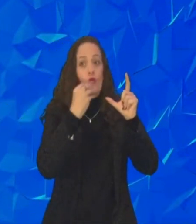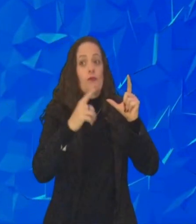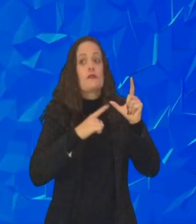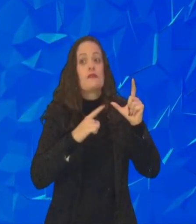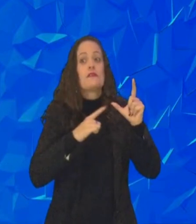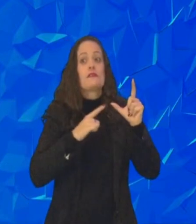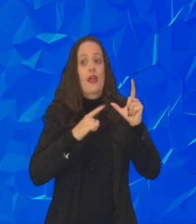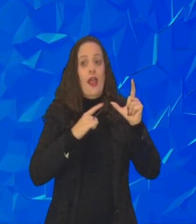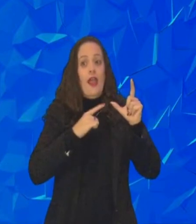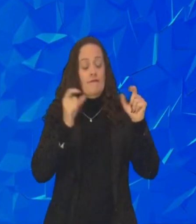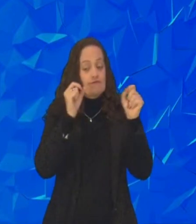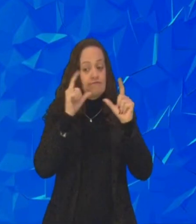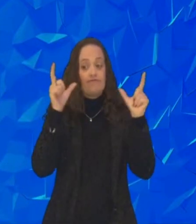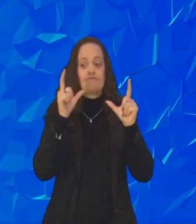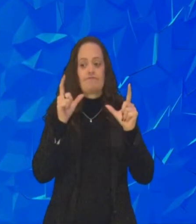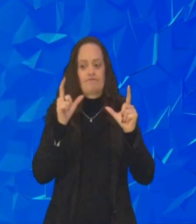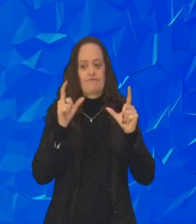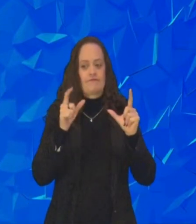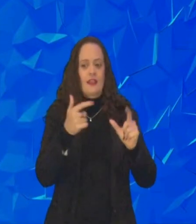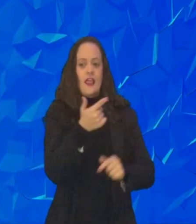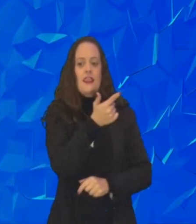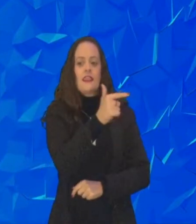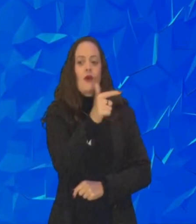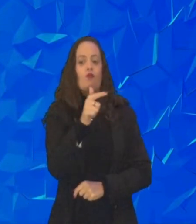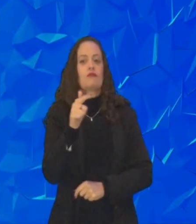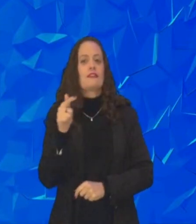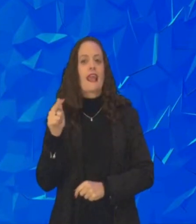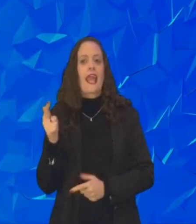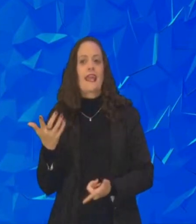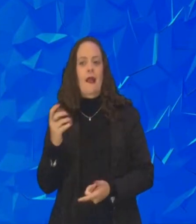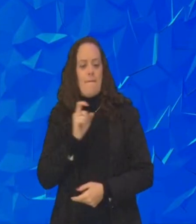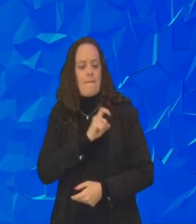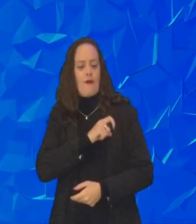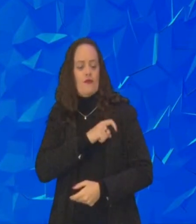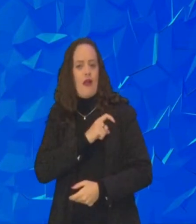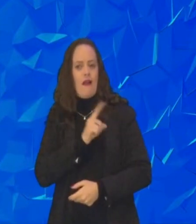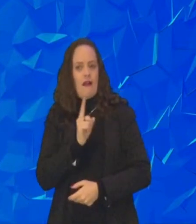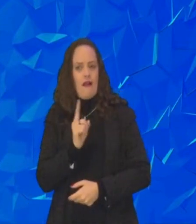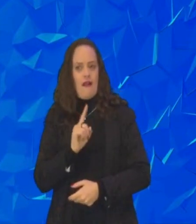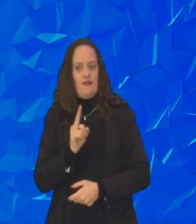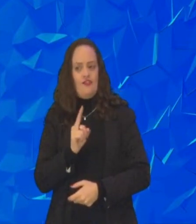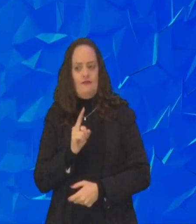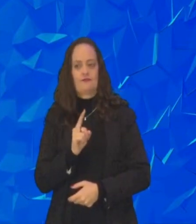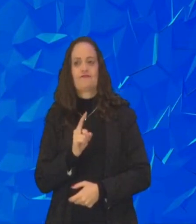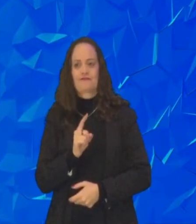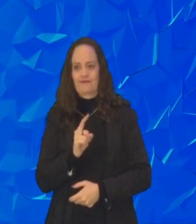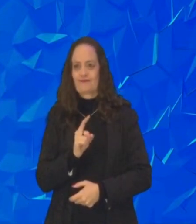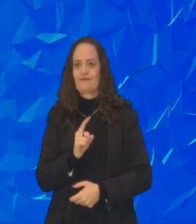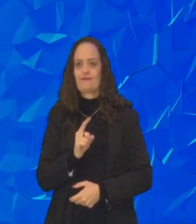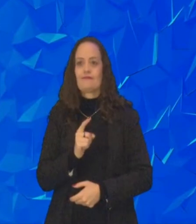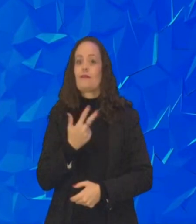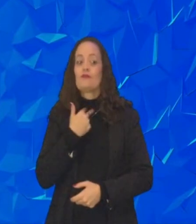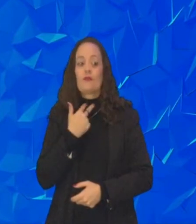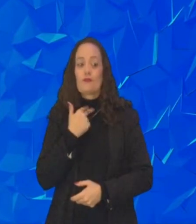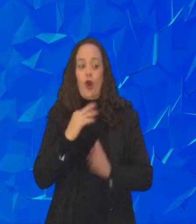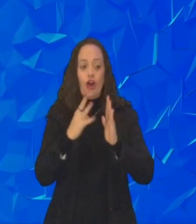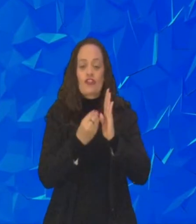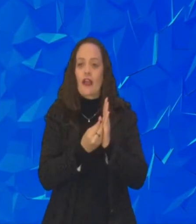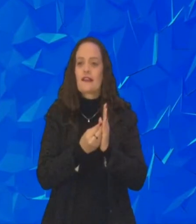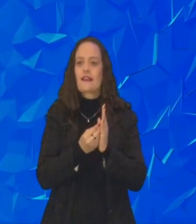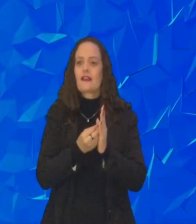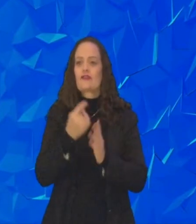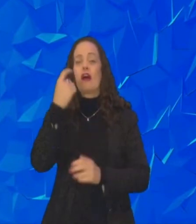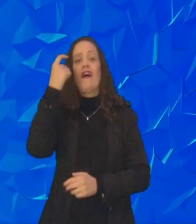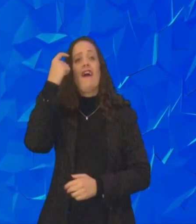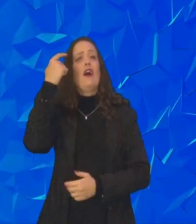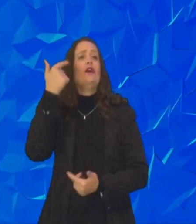serpentes e sem malícia como as pombas. Talvez faltasse para esta igreja esta malícia, esta percepção de que